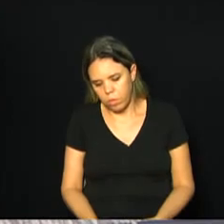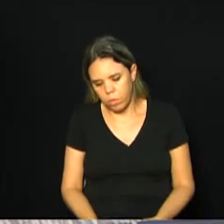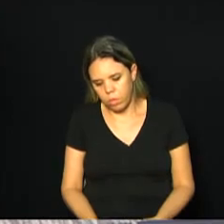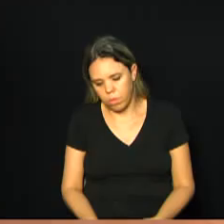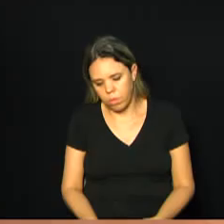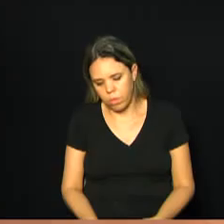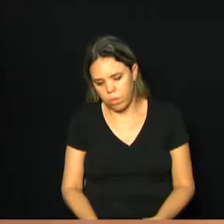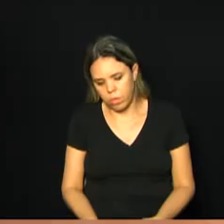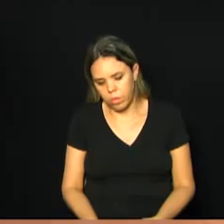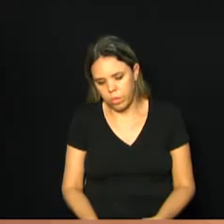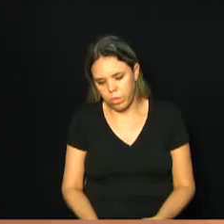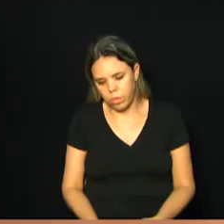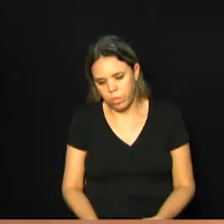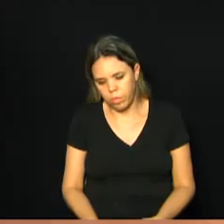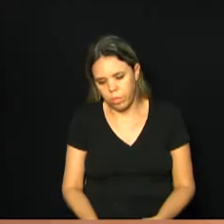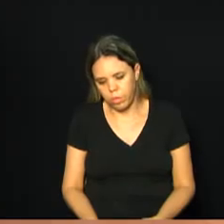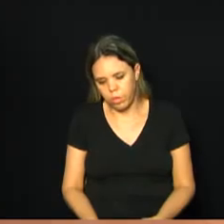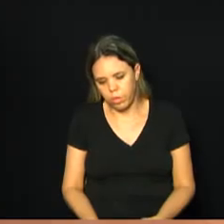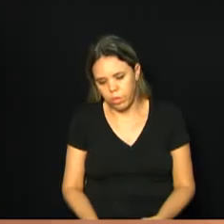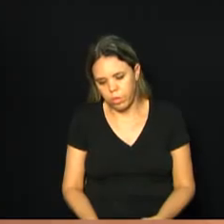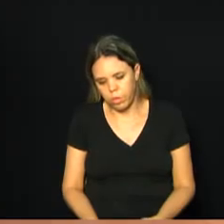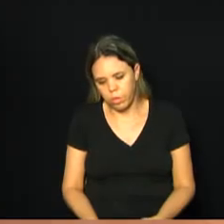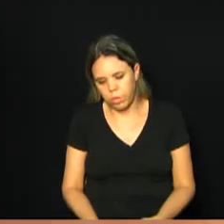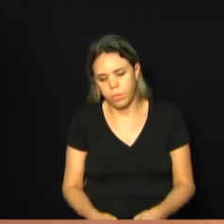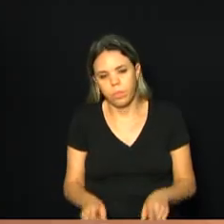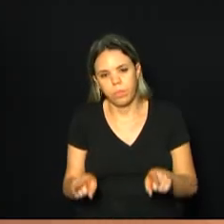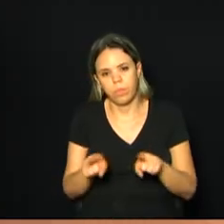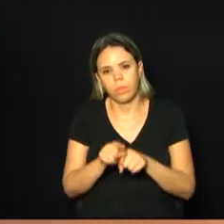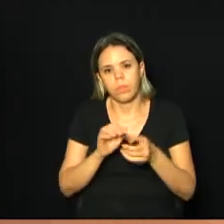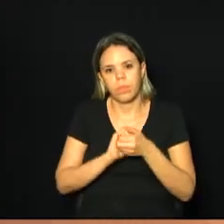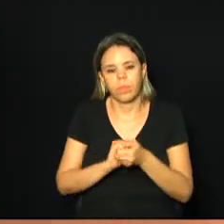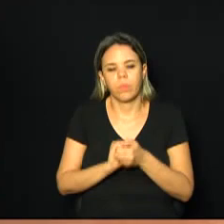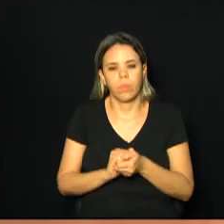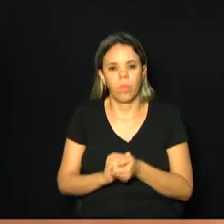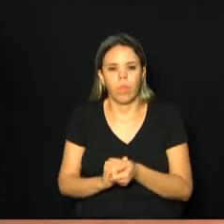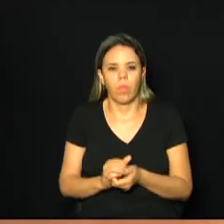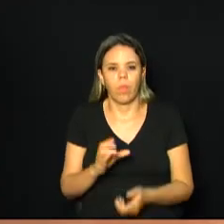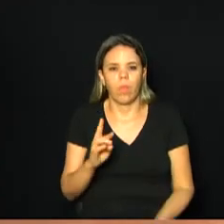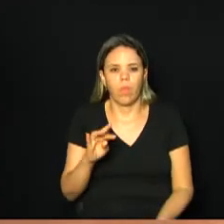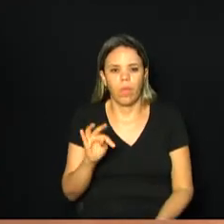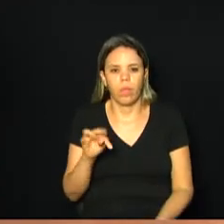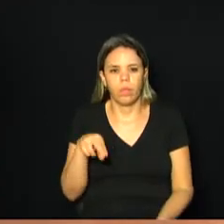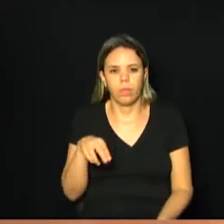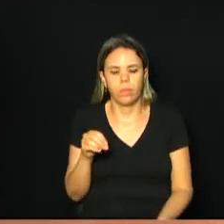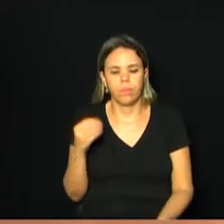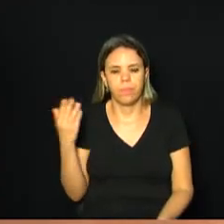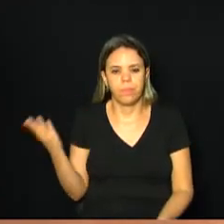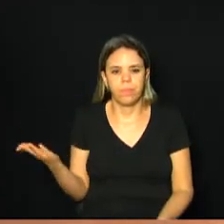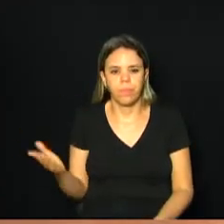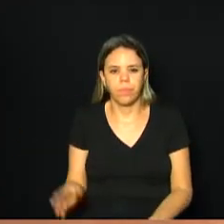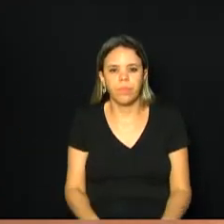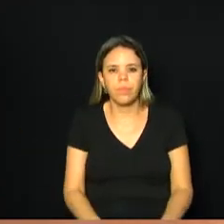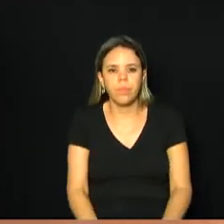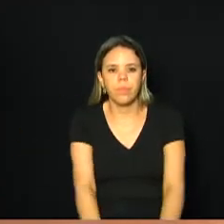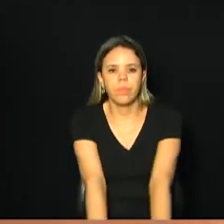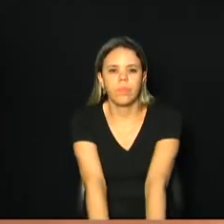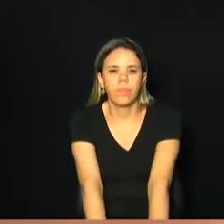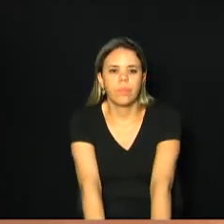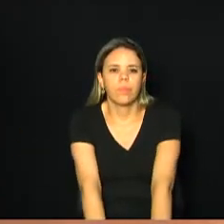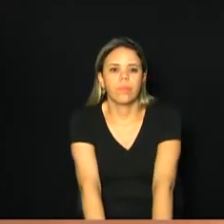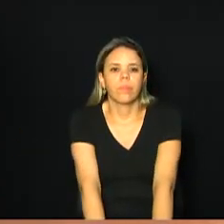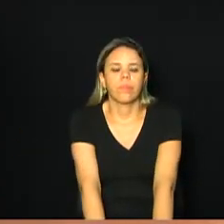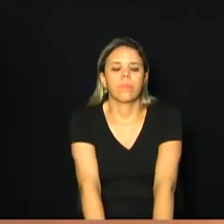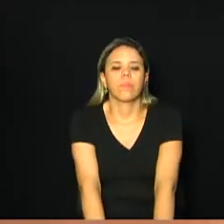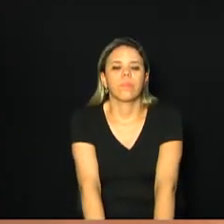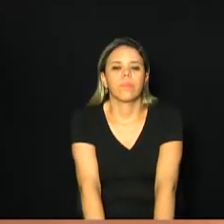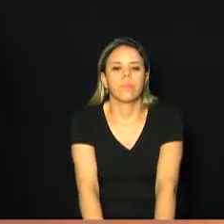Vereador Eduardo, também cumprimentar aqui o Cristiano, que eu acabei não cumprimentando. Falei sobre